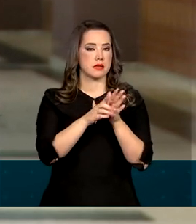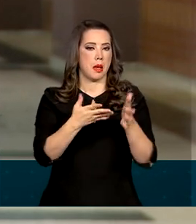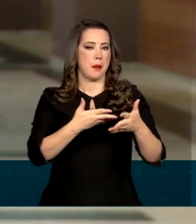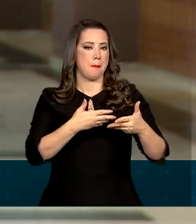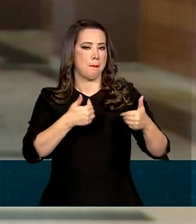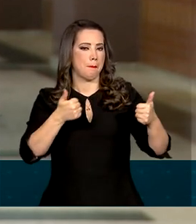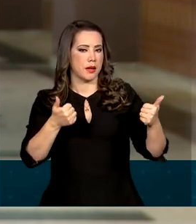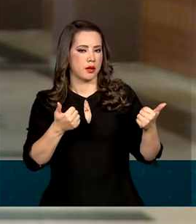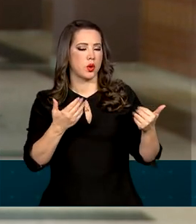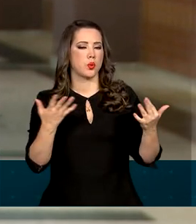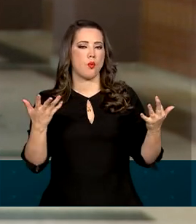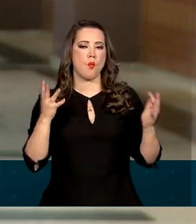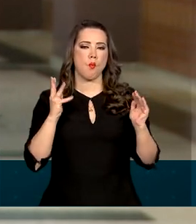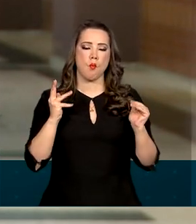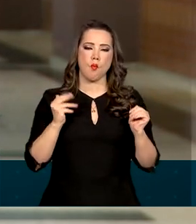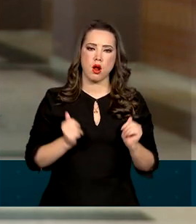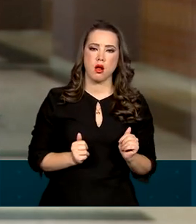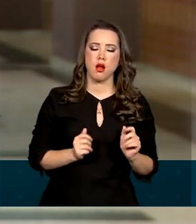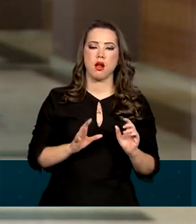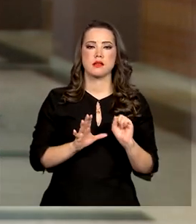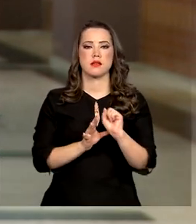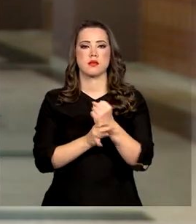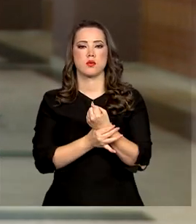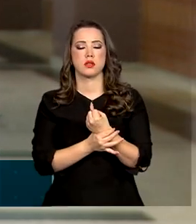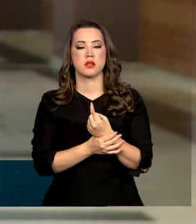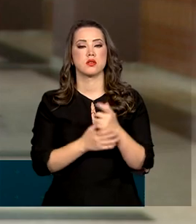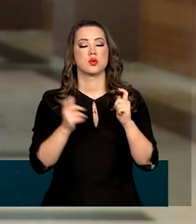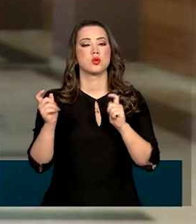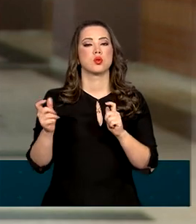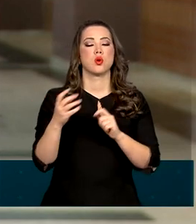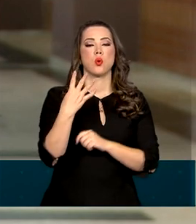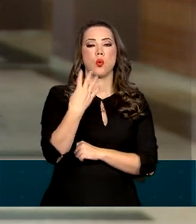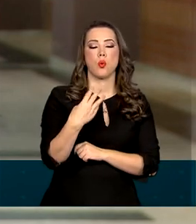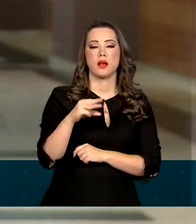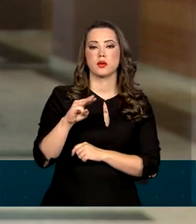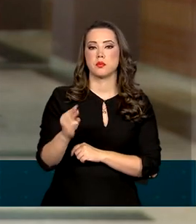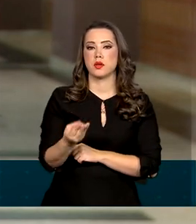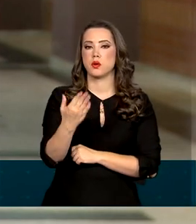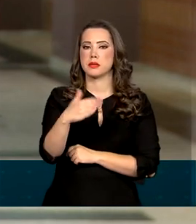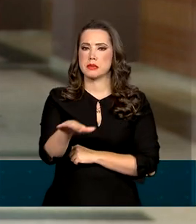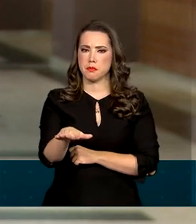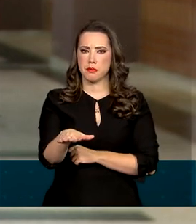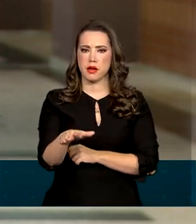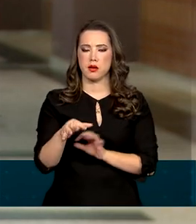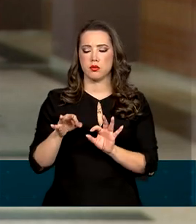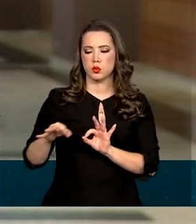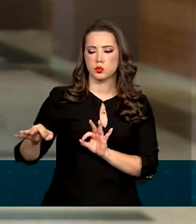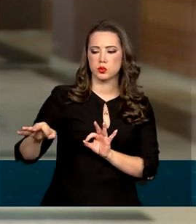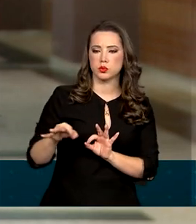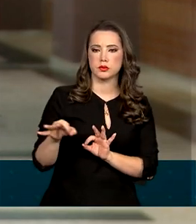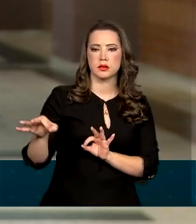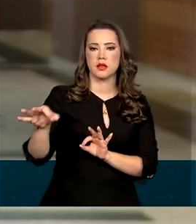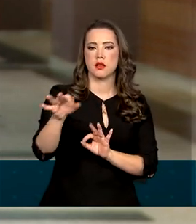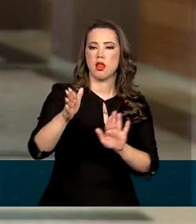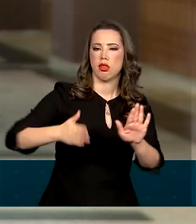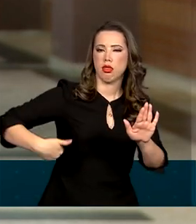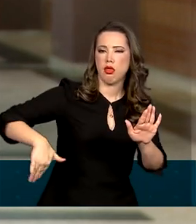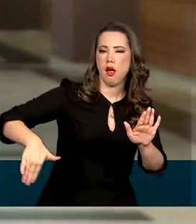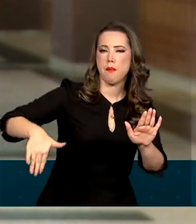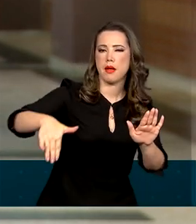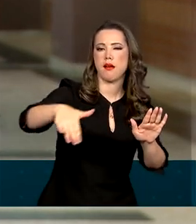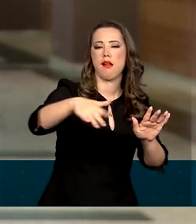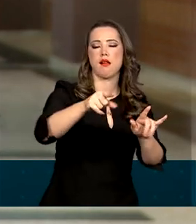e a sustentabilidade nos cerca de 4 milhões e meio de quilômetros quadrados que compõem a costa